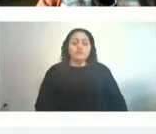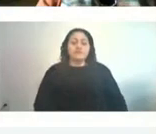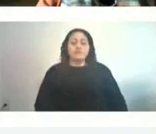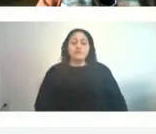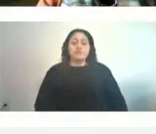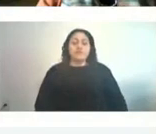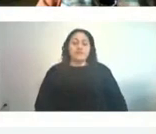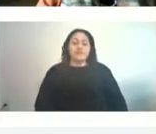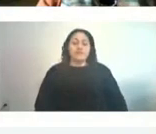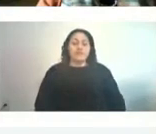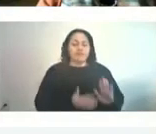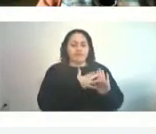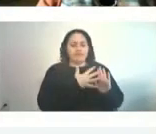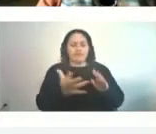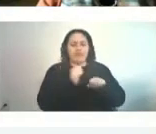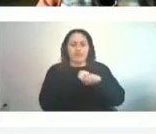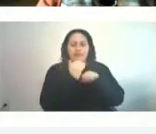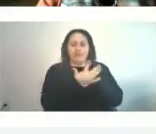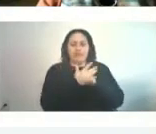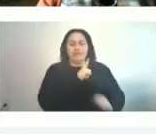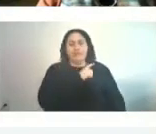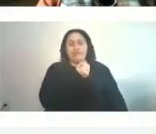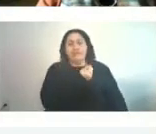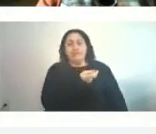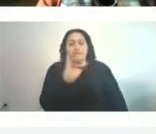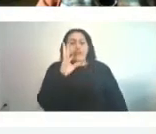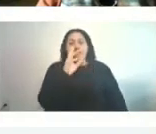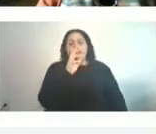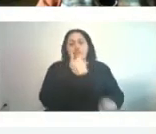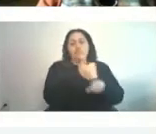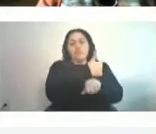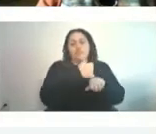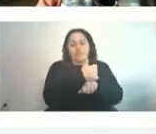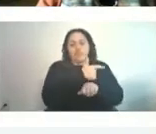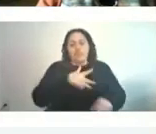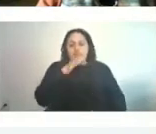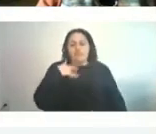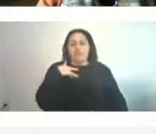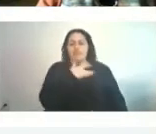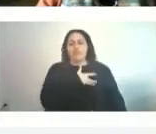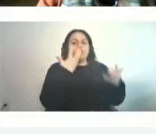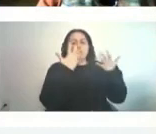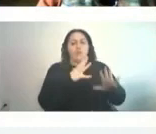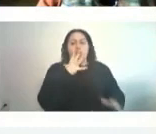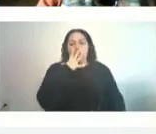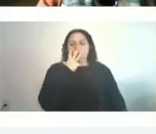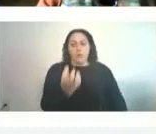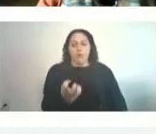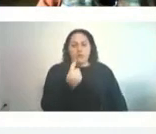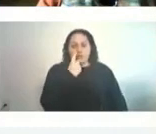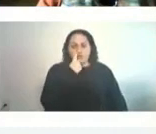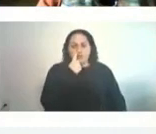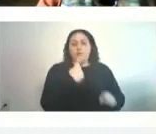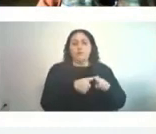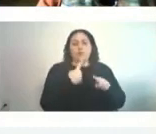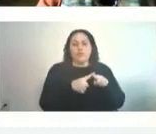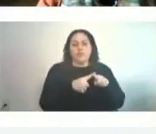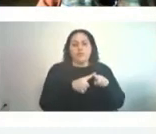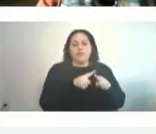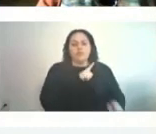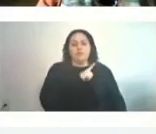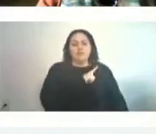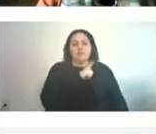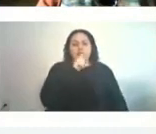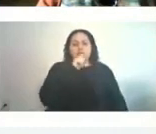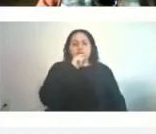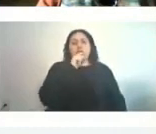muitos colegas da área da saúde não queriam aspirar as vias aéreas dos pacientes, porque o líquido caía aqui e o